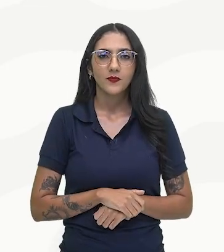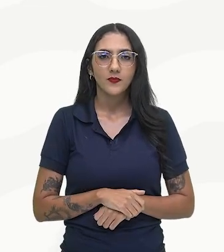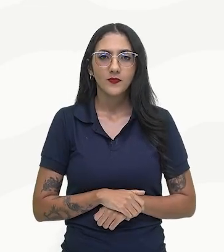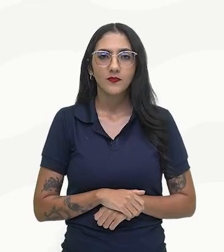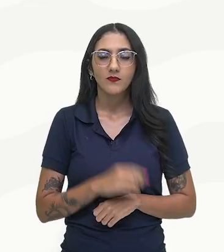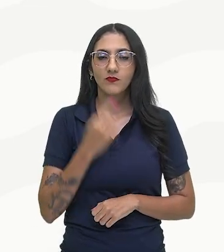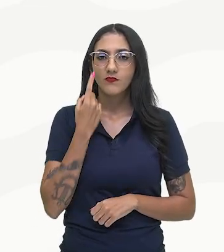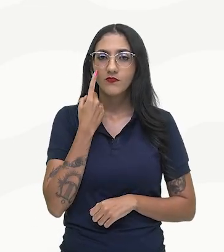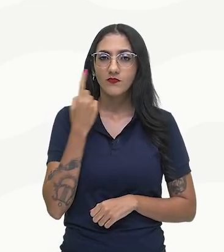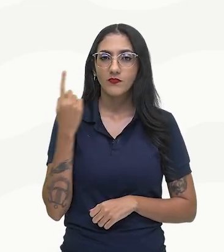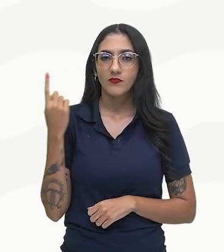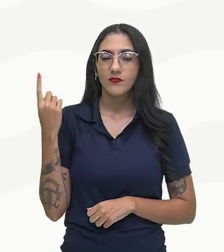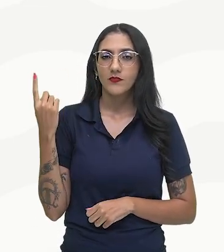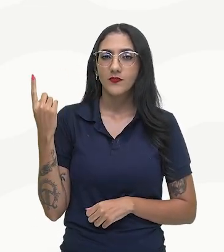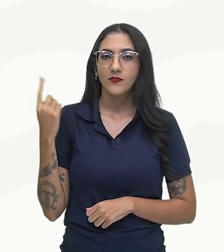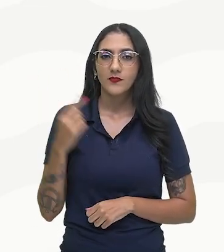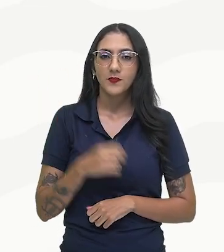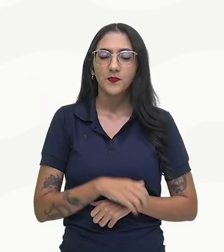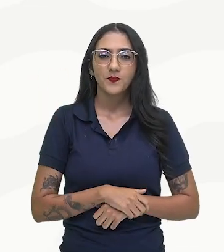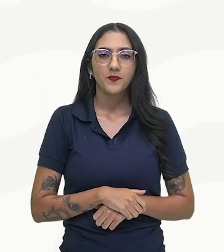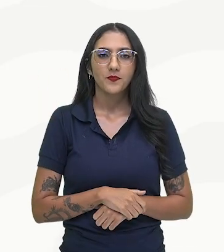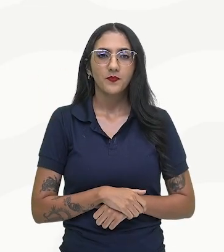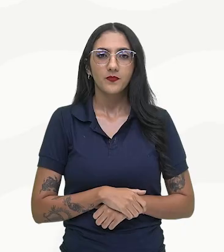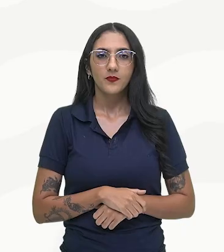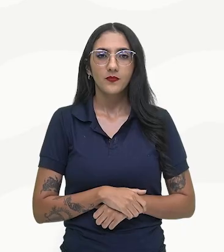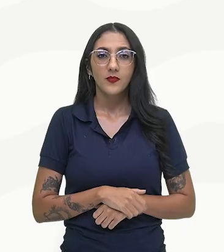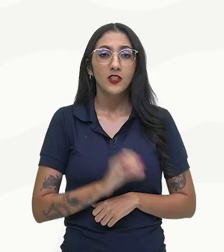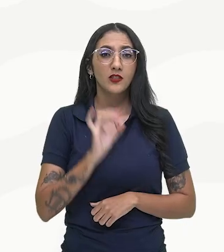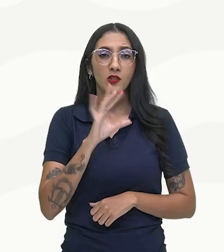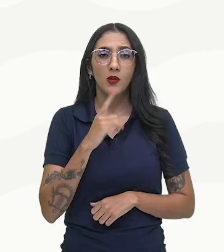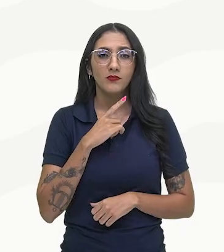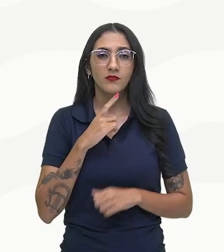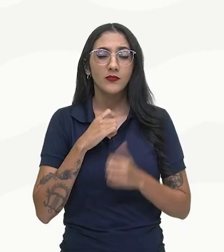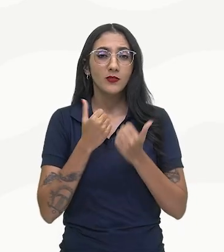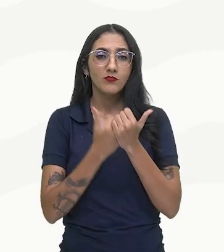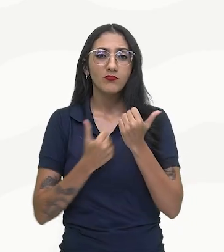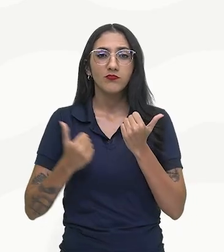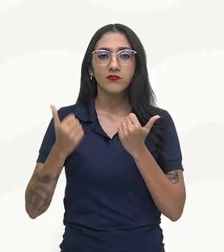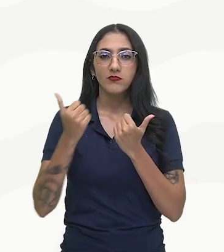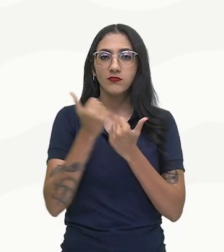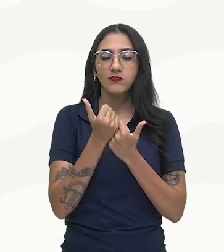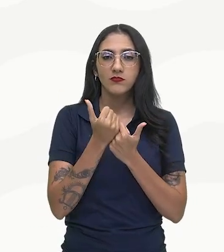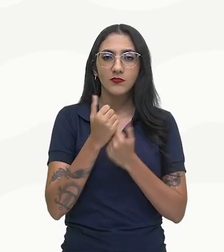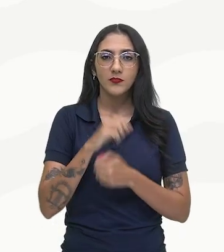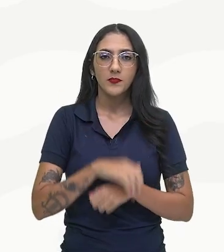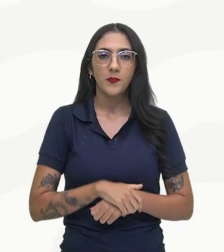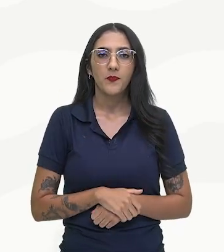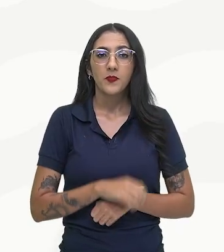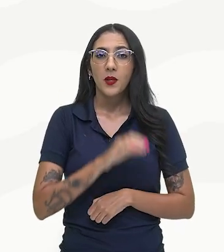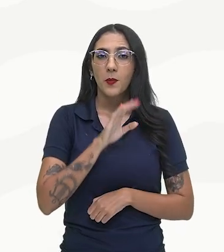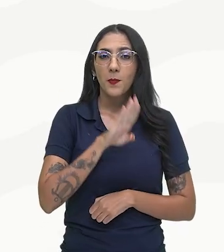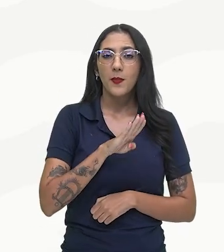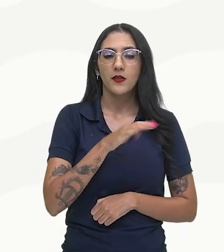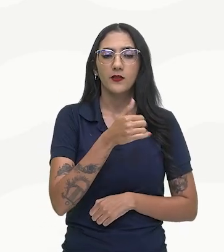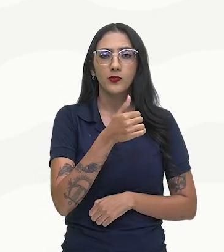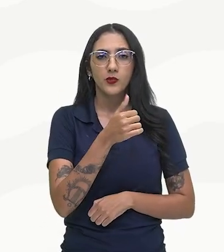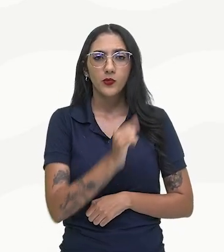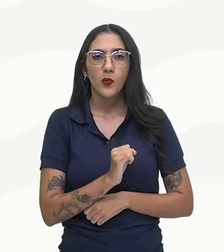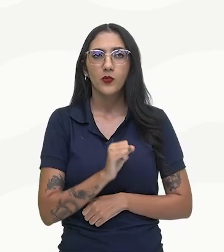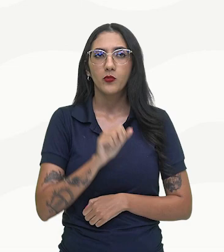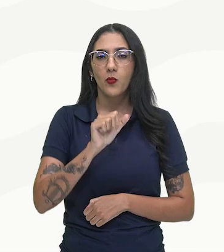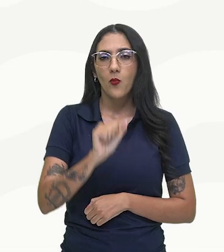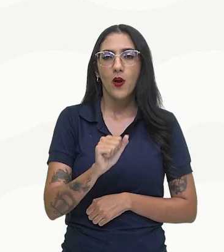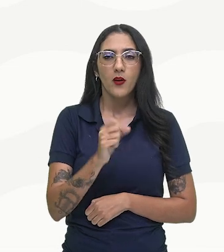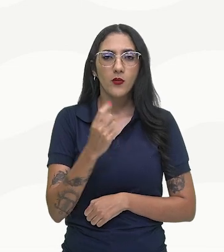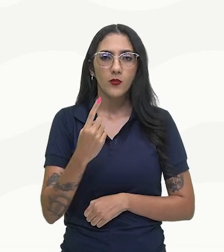vezes o A vezes o C. Então, a gente só substitui aí. Já sabemos que o B é 18, já sabemos que o A é 1